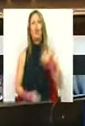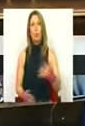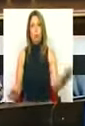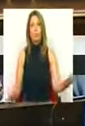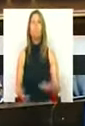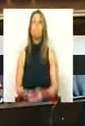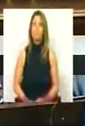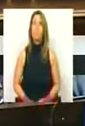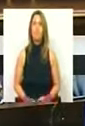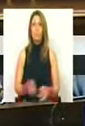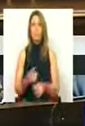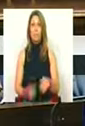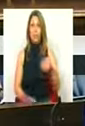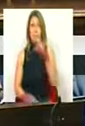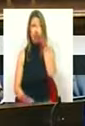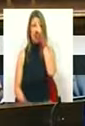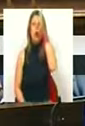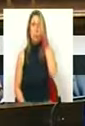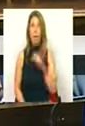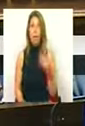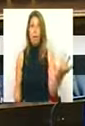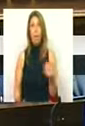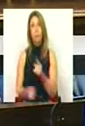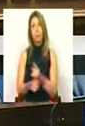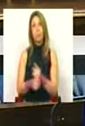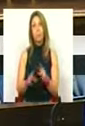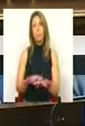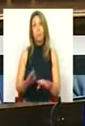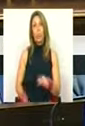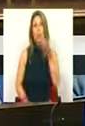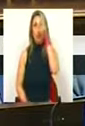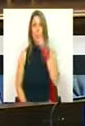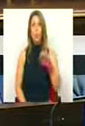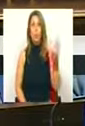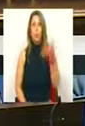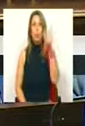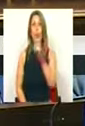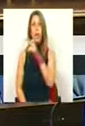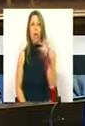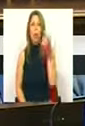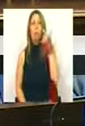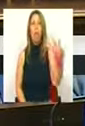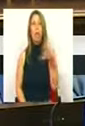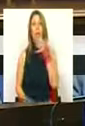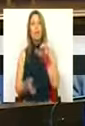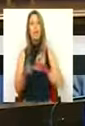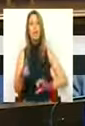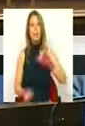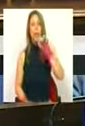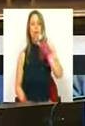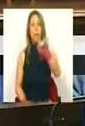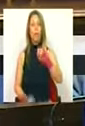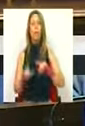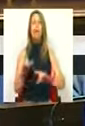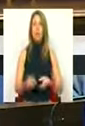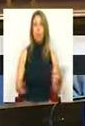do Governo. E esse é logo o primeiro erro que comete nesta sua intervenção. Também, Senhor Ministro, Portugal é o quarto país